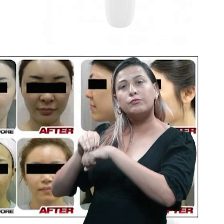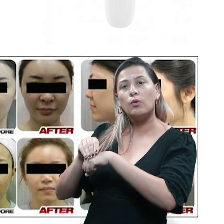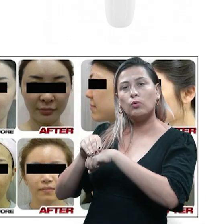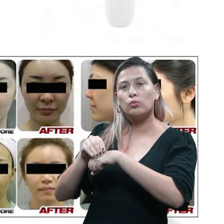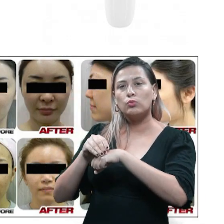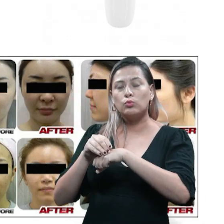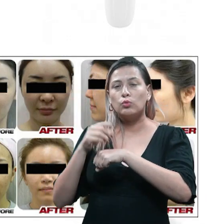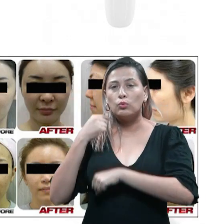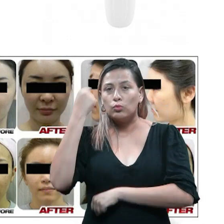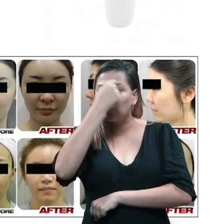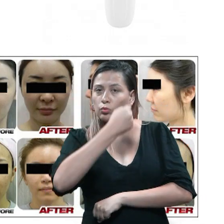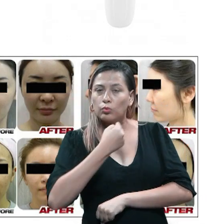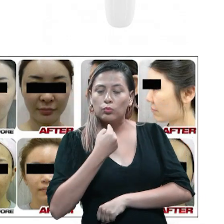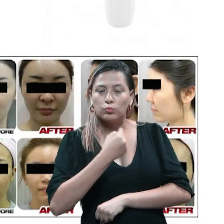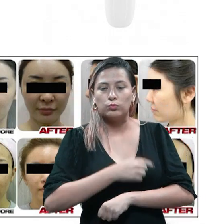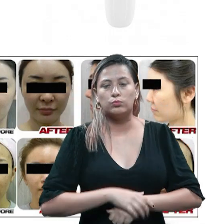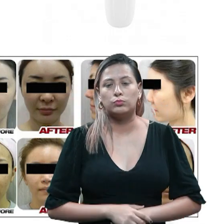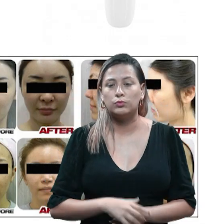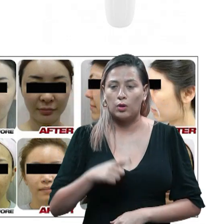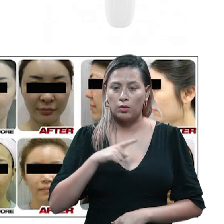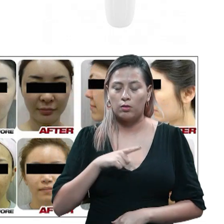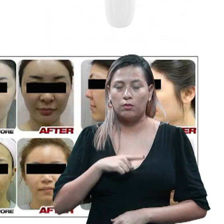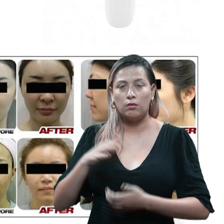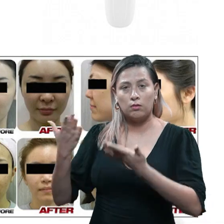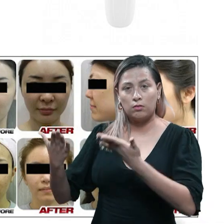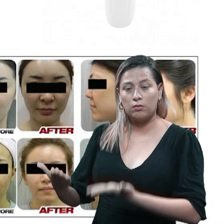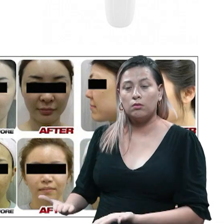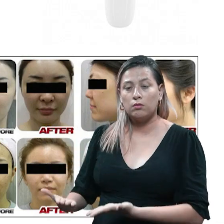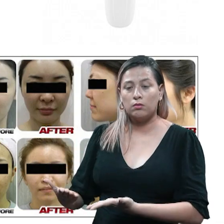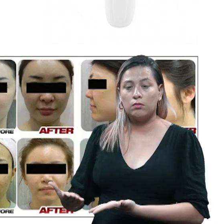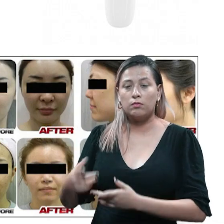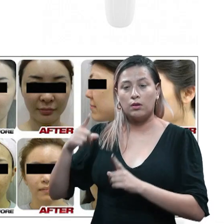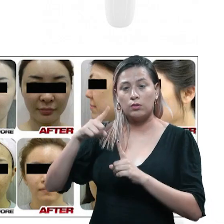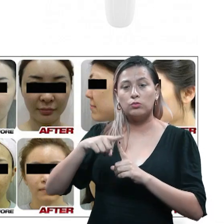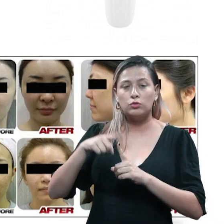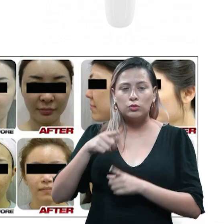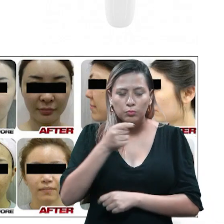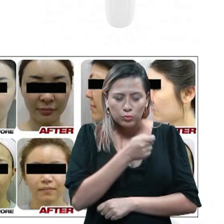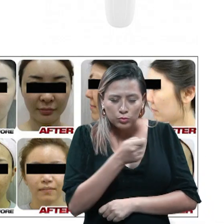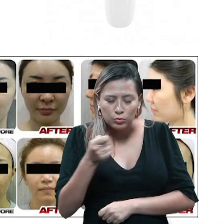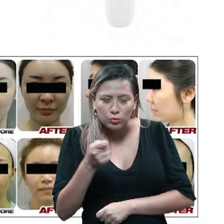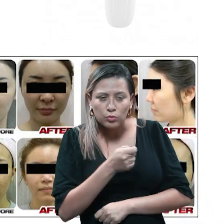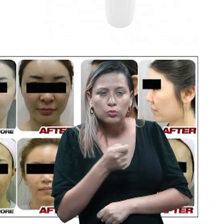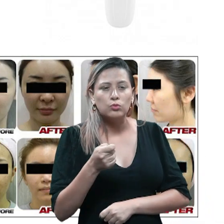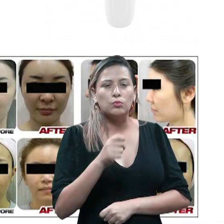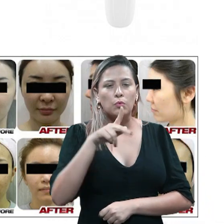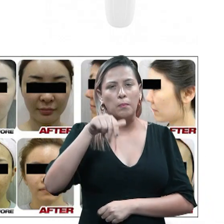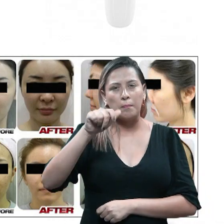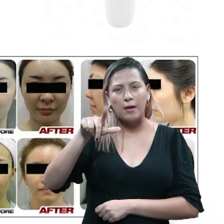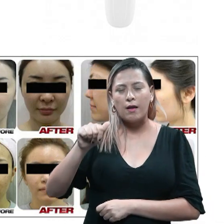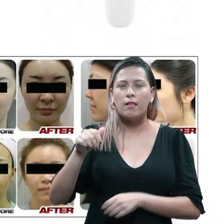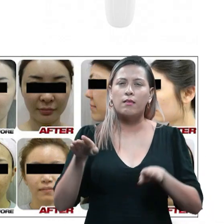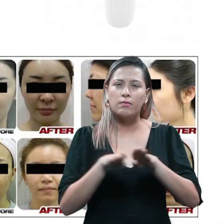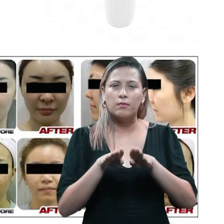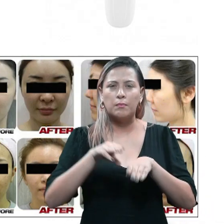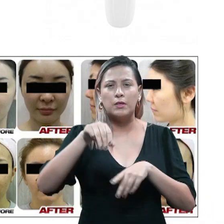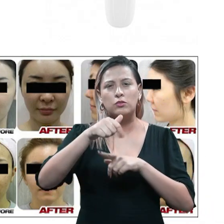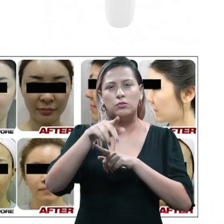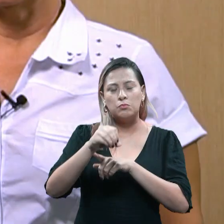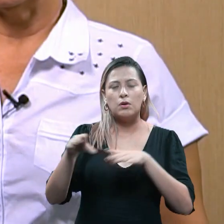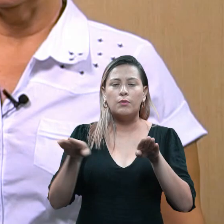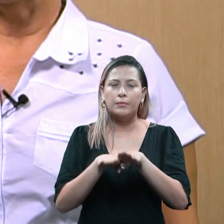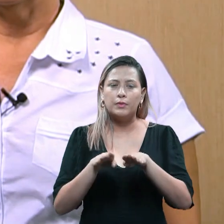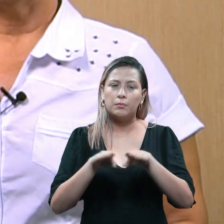Olha, aqui existem vários formatos de lupa. Tem a lupa de pala, lupa de mão e a lupa de